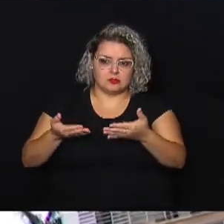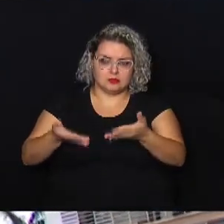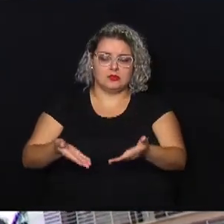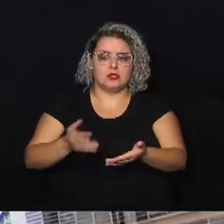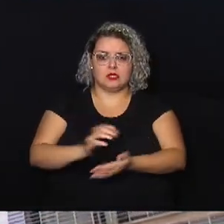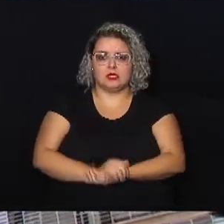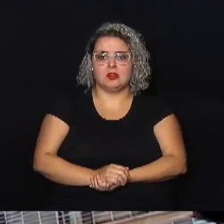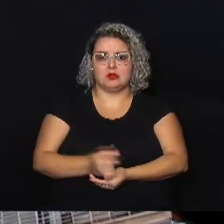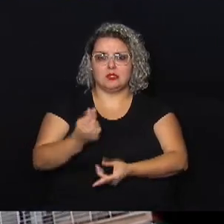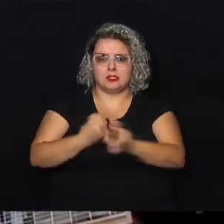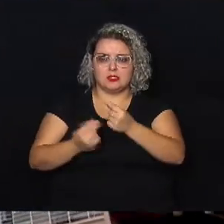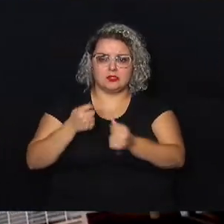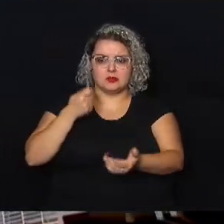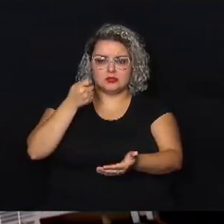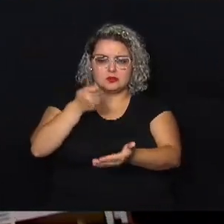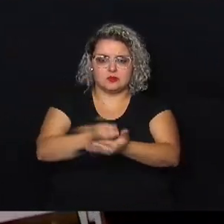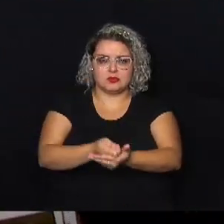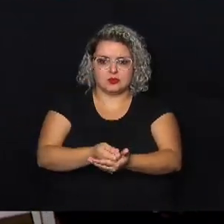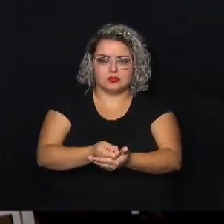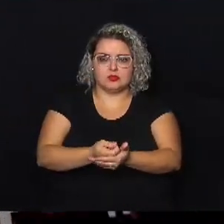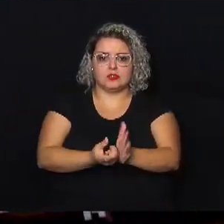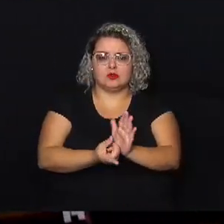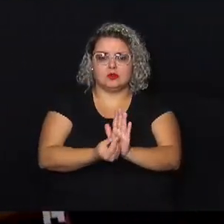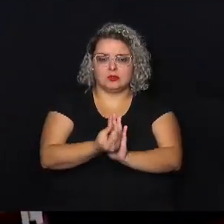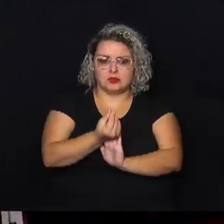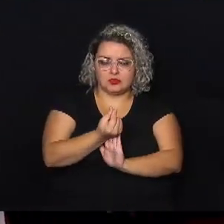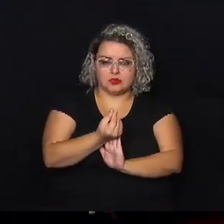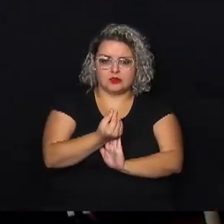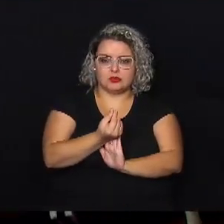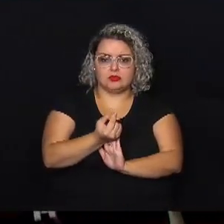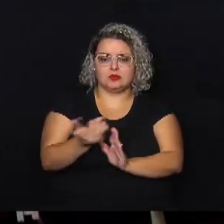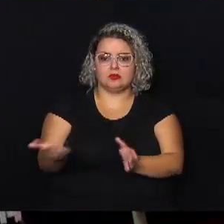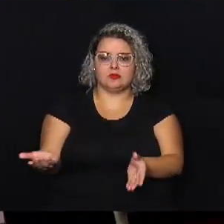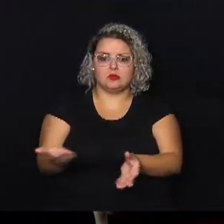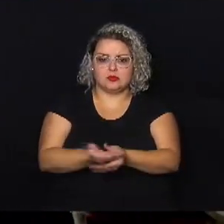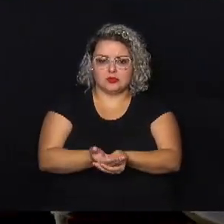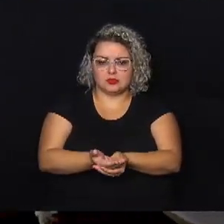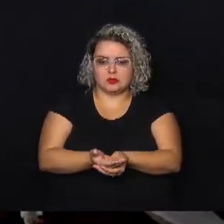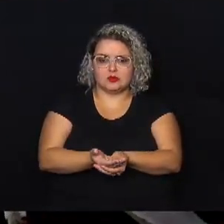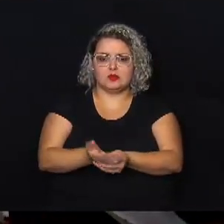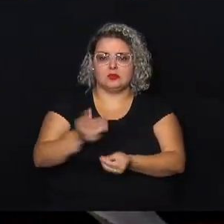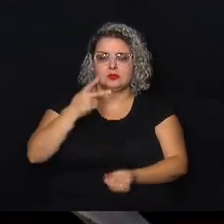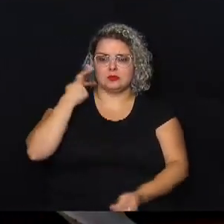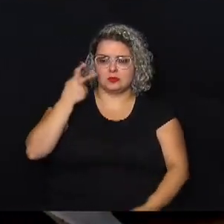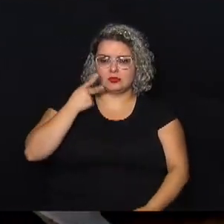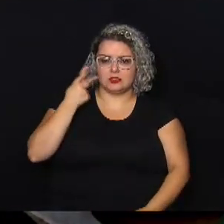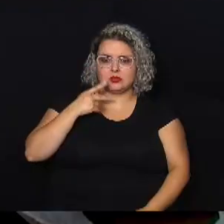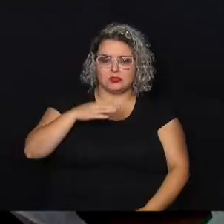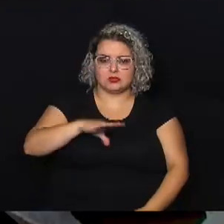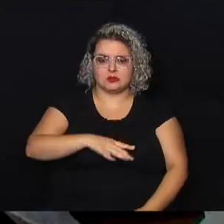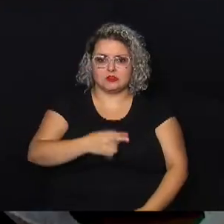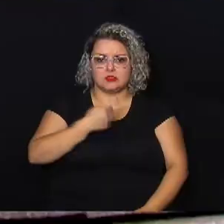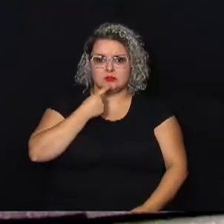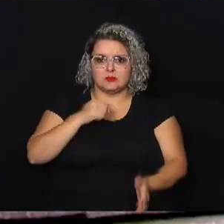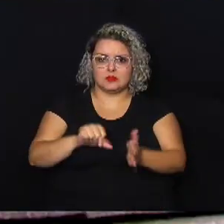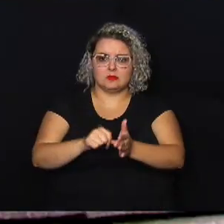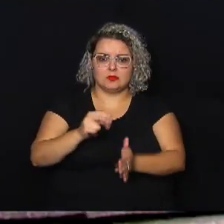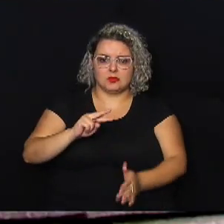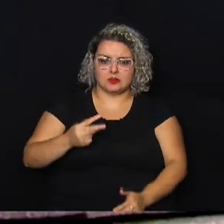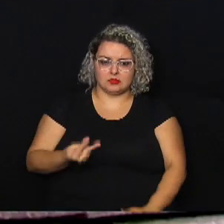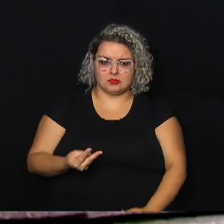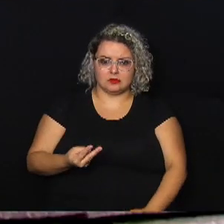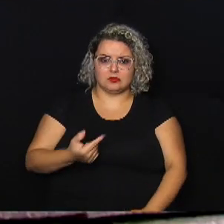emendas impositivas ao orçamento municipal foram protocoladas pelos parlamentares de Campinas pela primeira vez